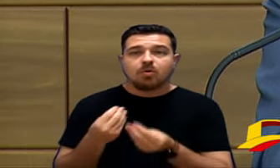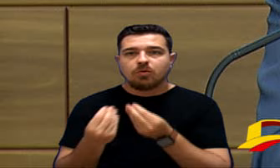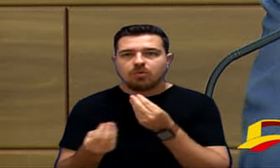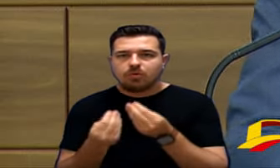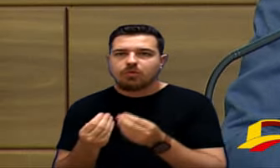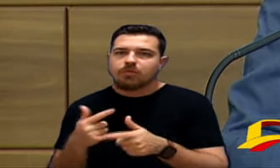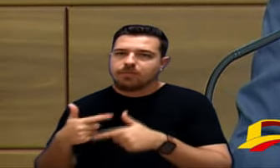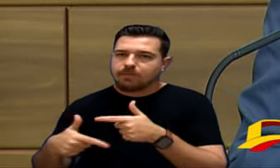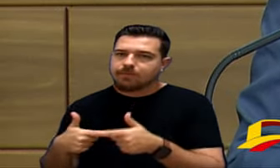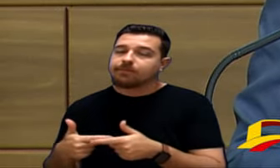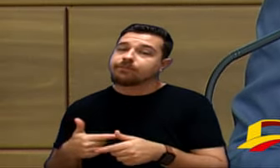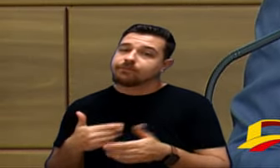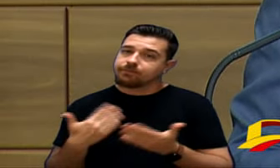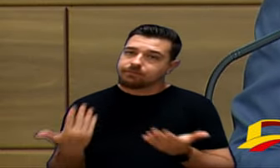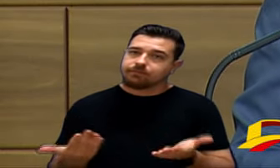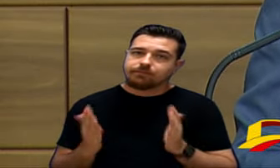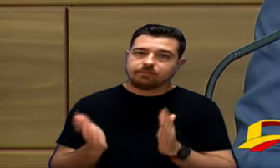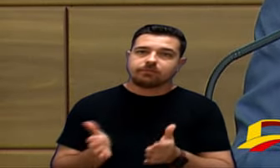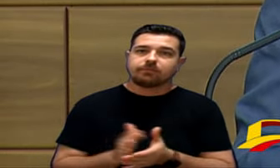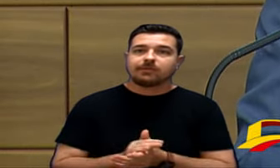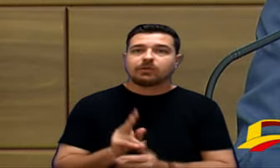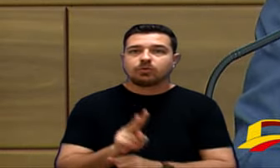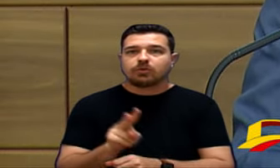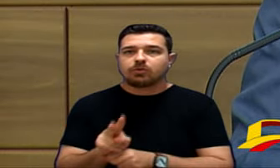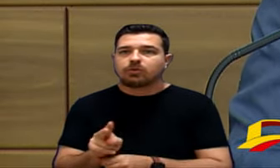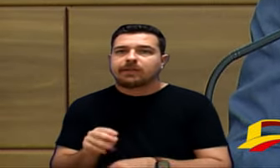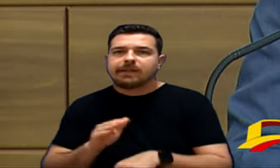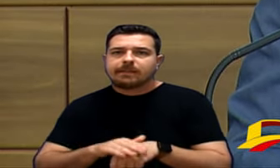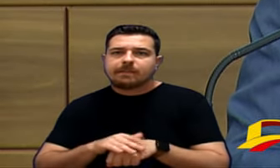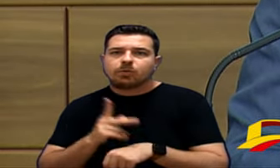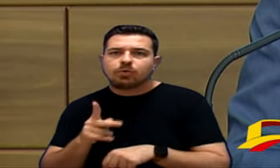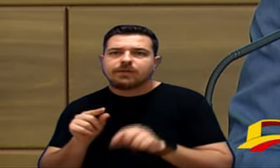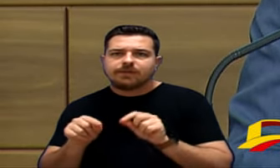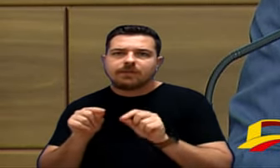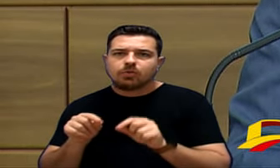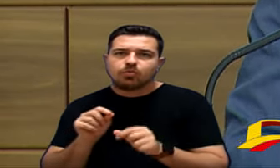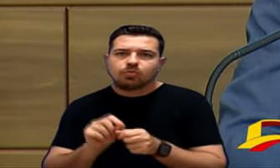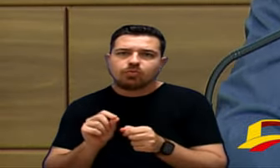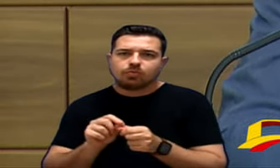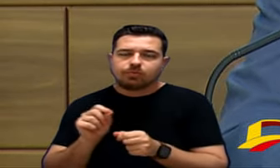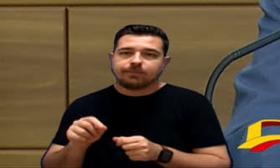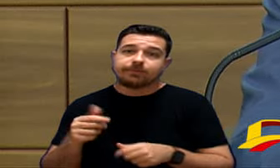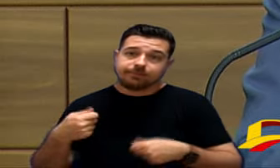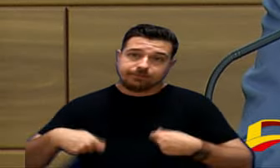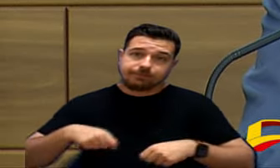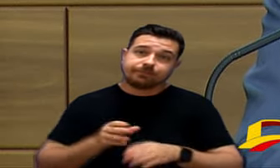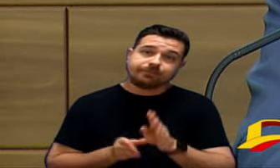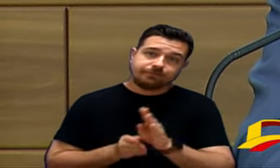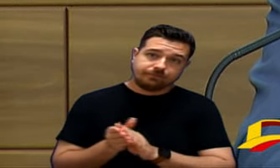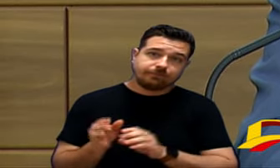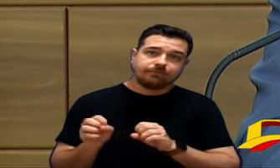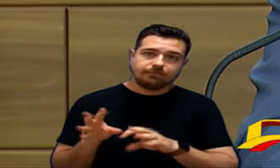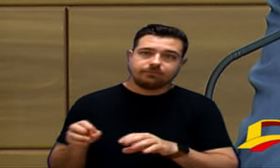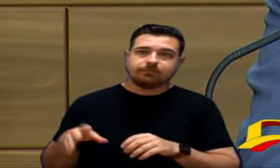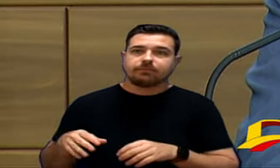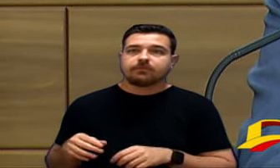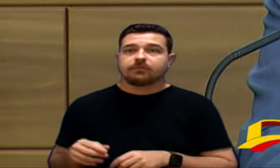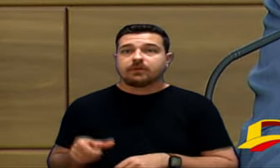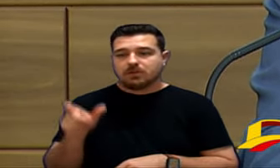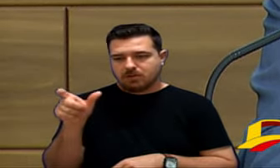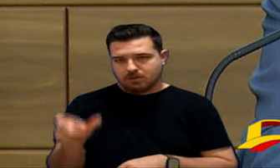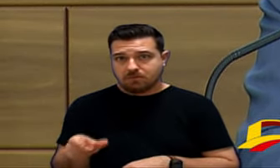sentido porque muitas vezes a pessoa nomeada fiscalizador ela não sabe exatamente qual que é a atribuição dela né E a gente tem dado essa orientação porque ela se torna